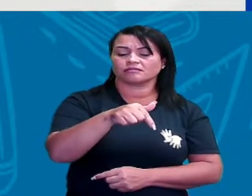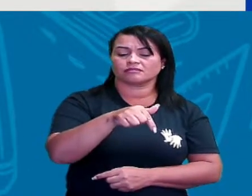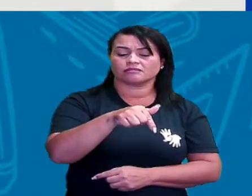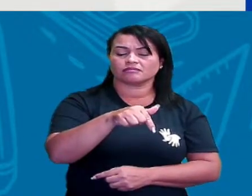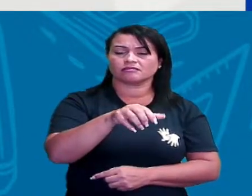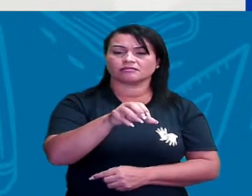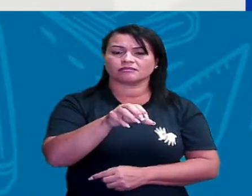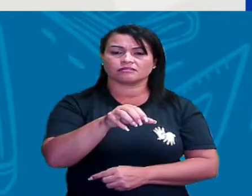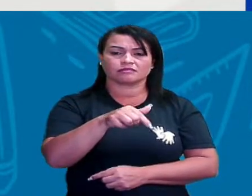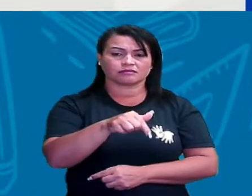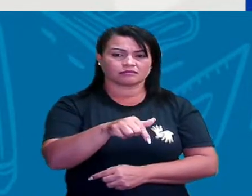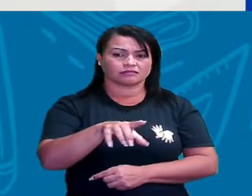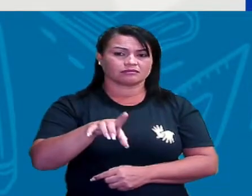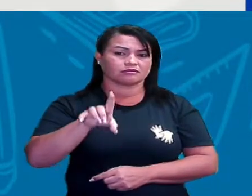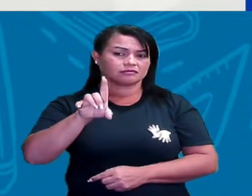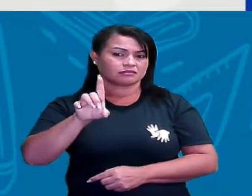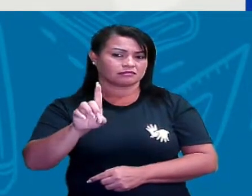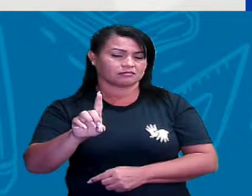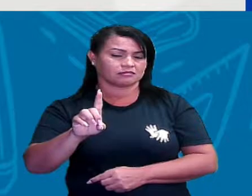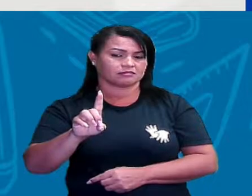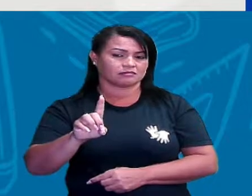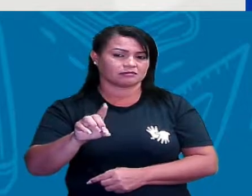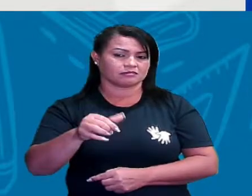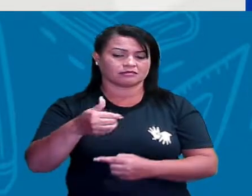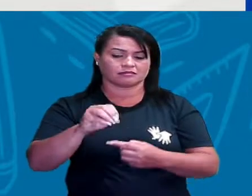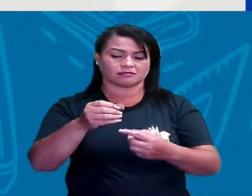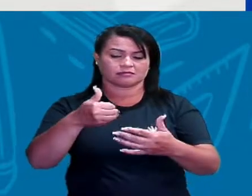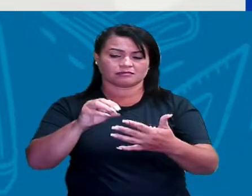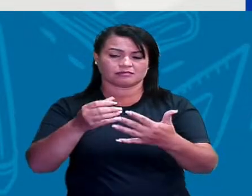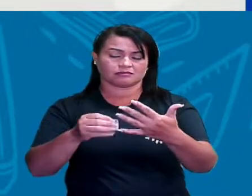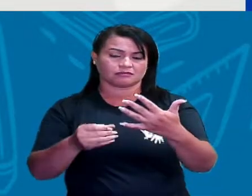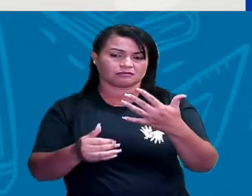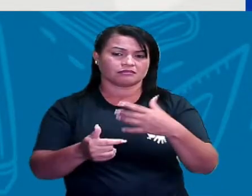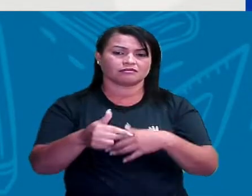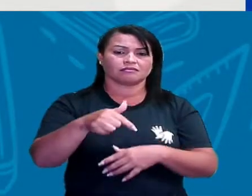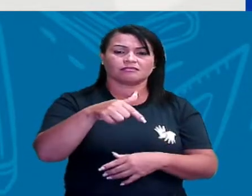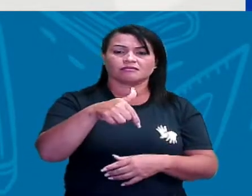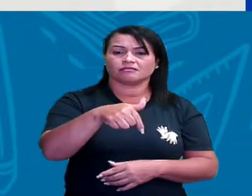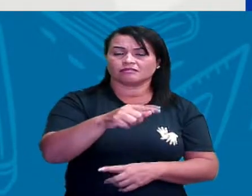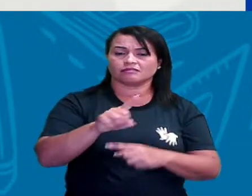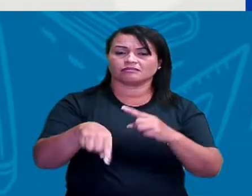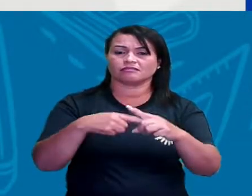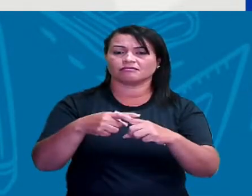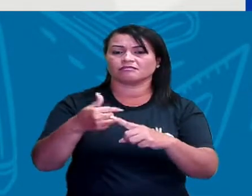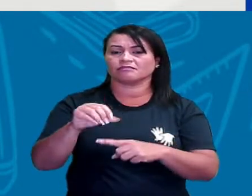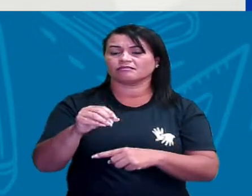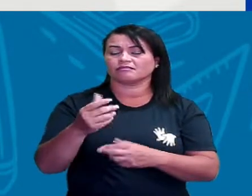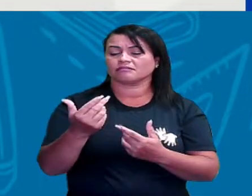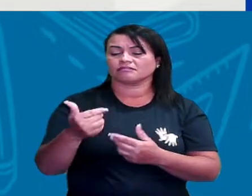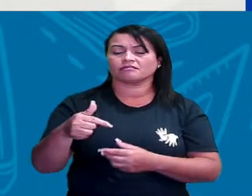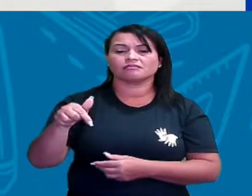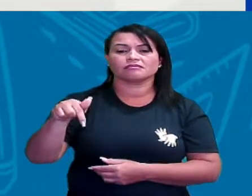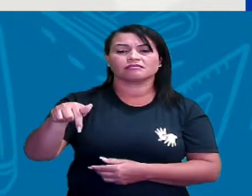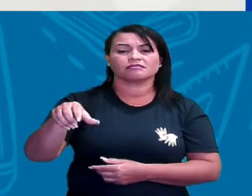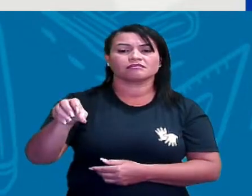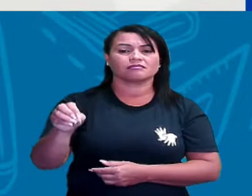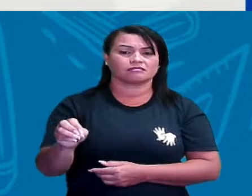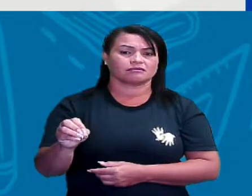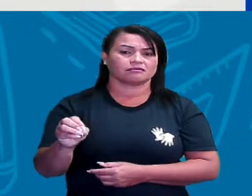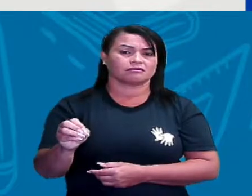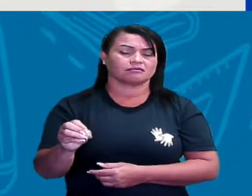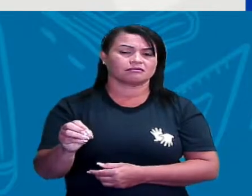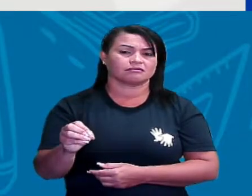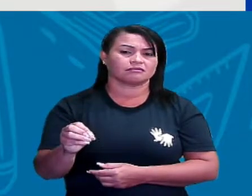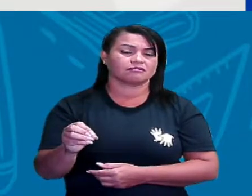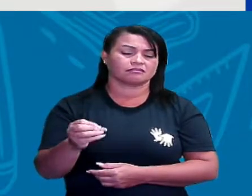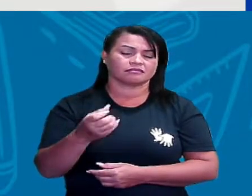Se é dezena, tá na casa de quem? 10. 7 vezes 10 é igual a quanto? É igual a 70 unidades, não é isso? E